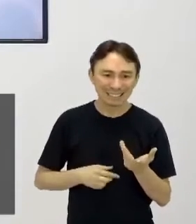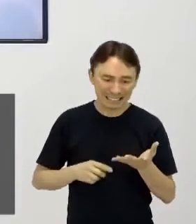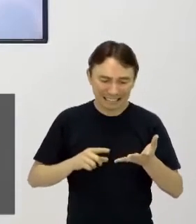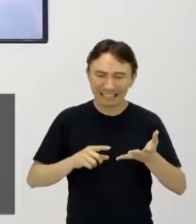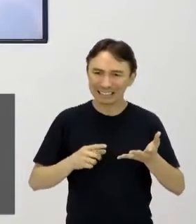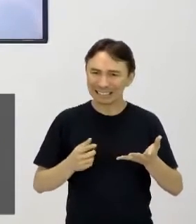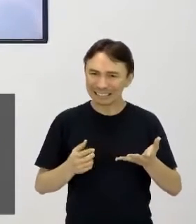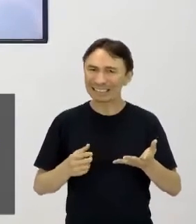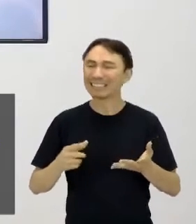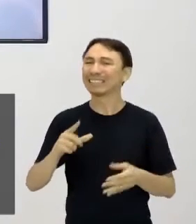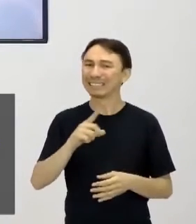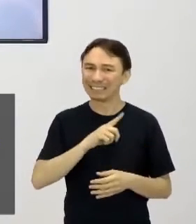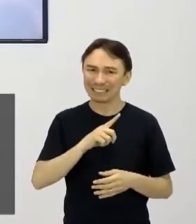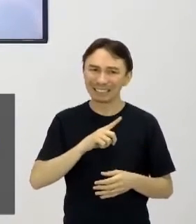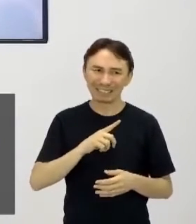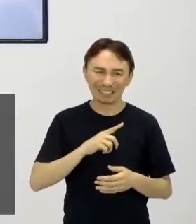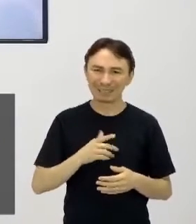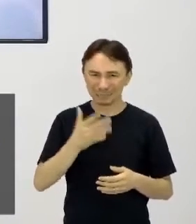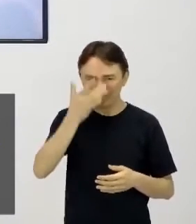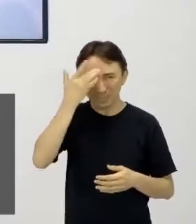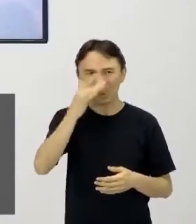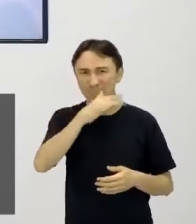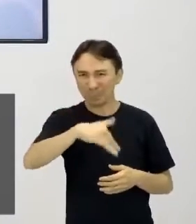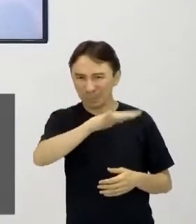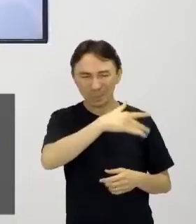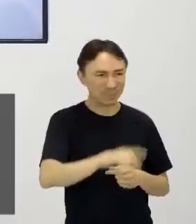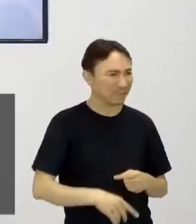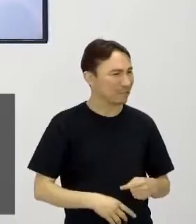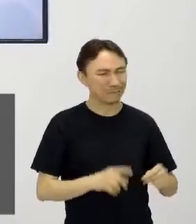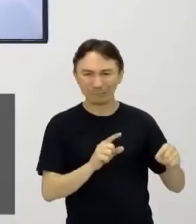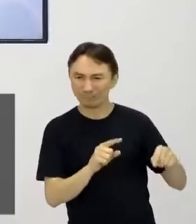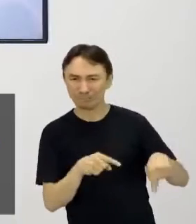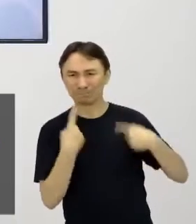fosse uma figura muito contestada